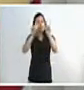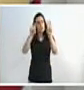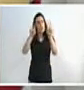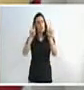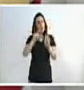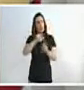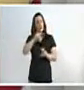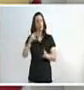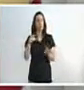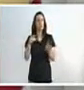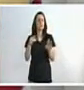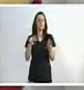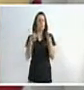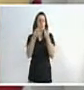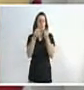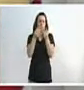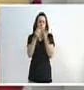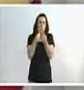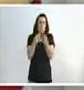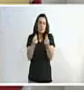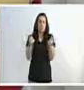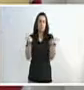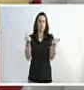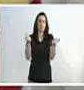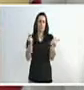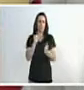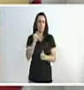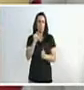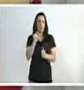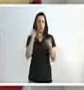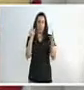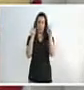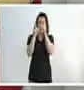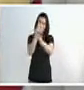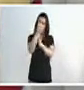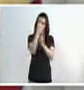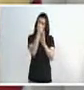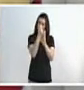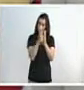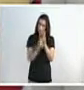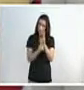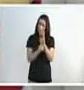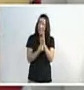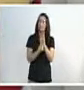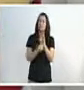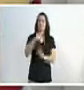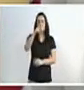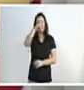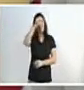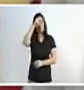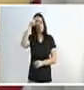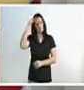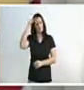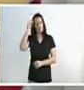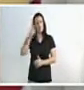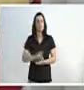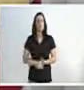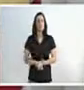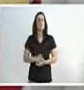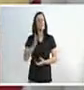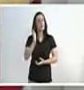delicado, que é a tal dificuldade orçamentária do Poder Executivo. Jorge,